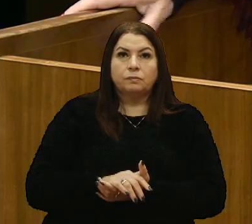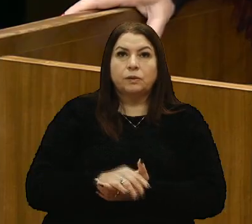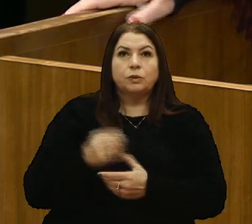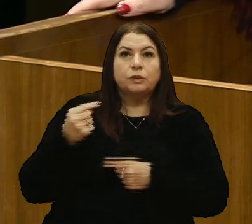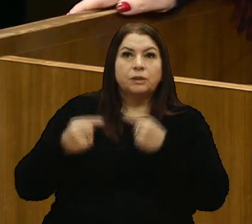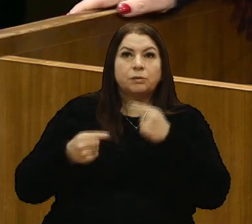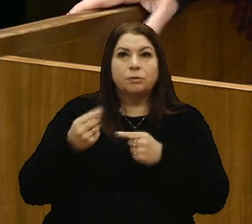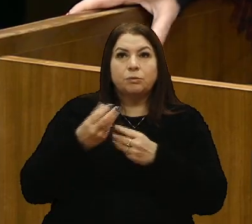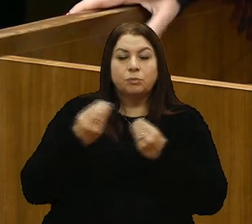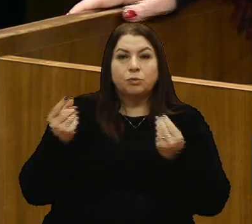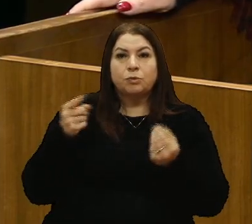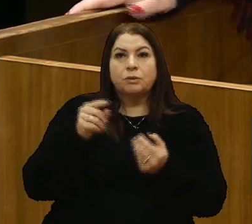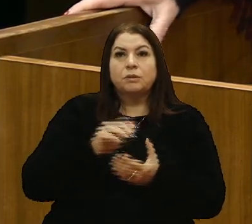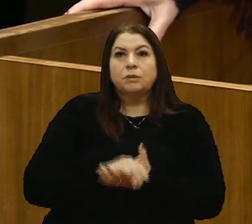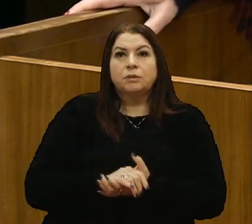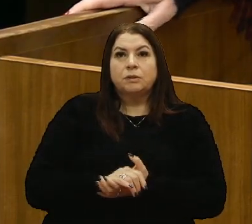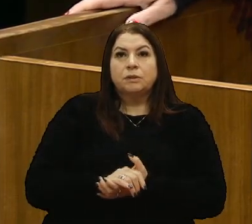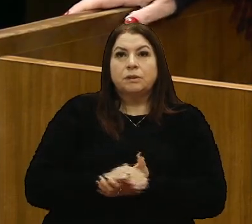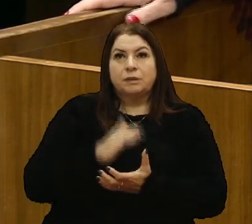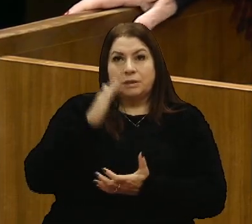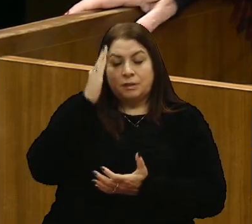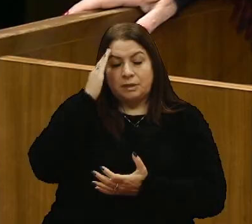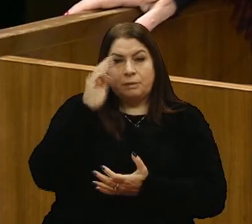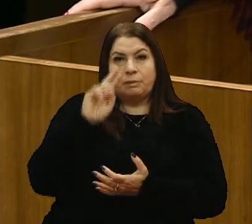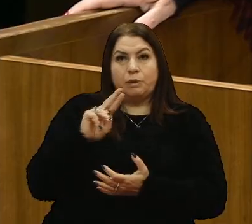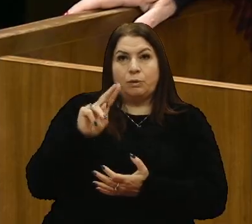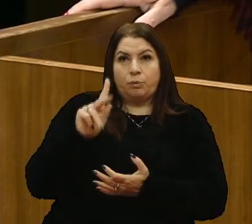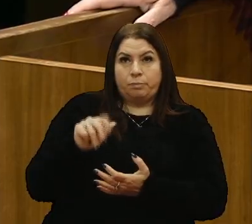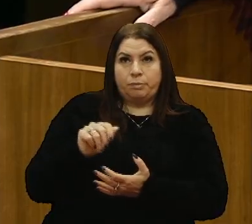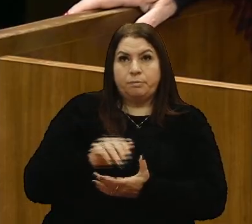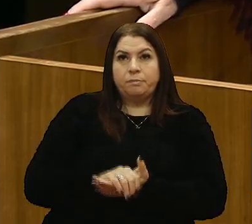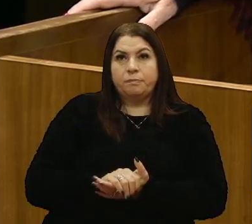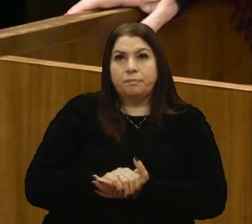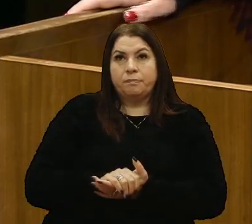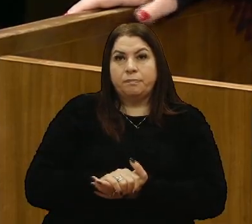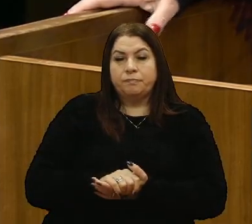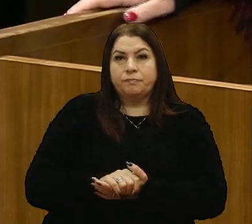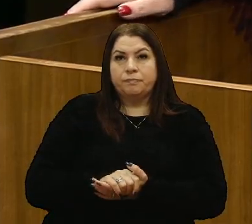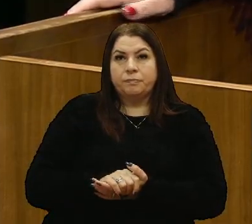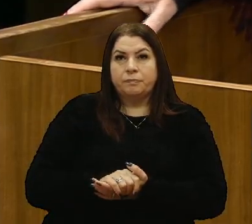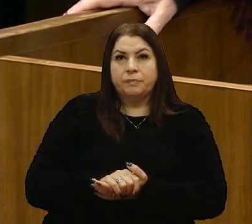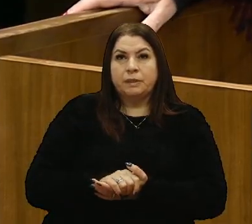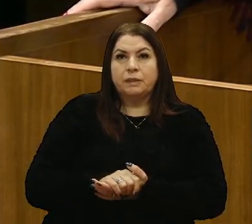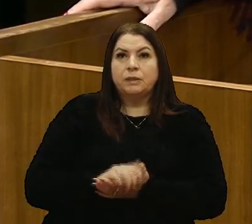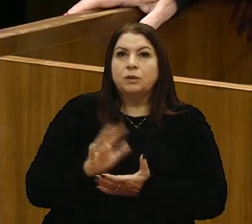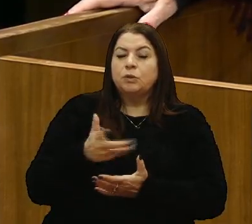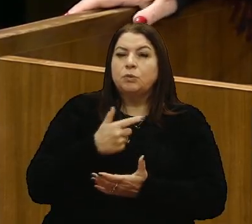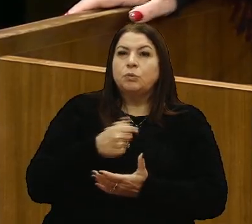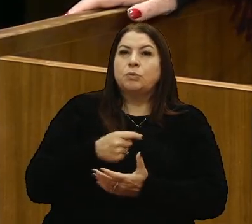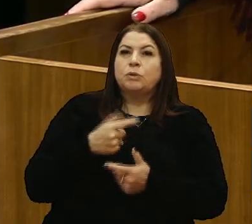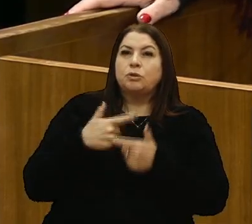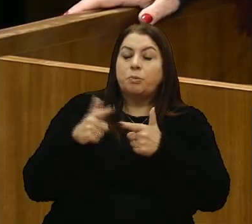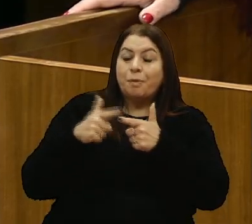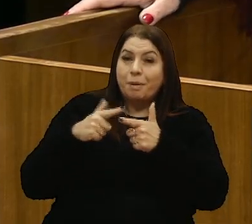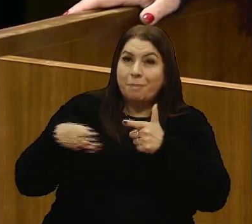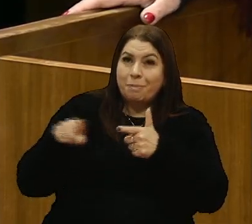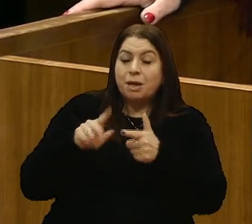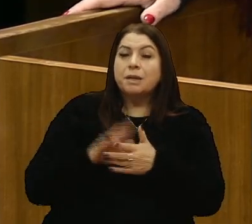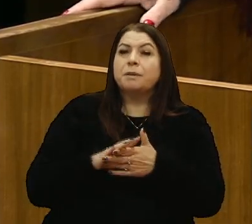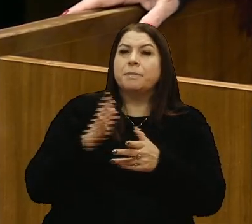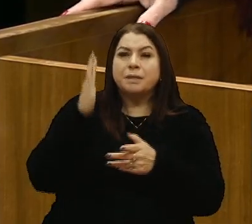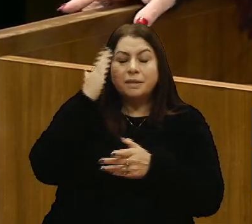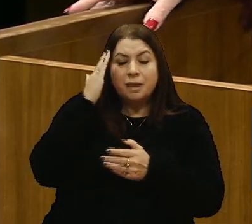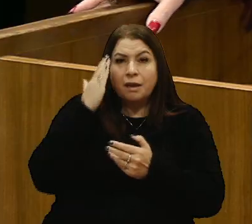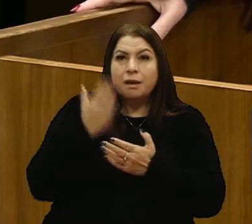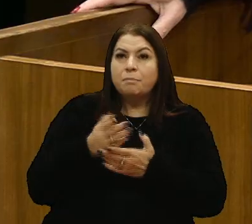debatemos muito isso e a gente sabe que as UPAs estavam nessa questão toda de calamidade, mas também nós